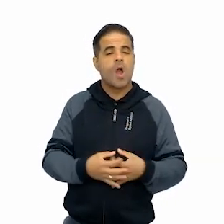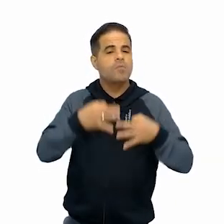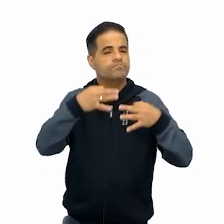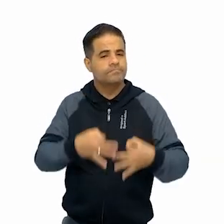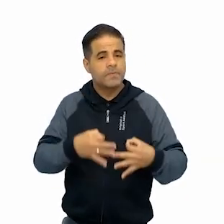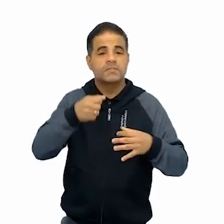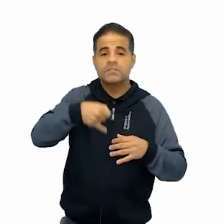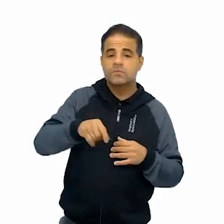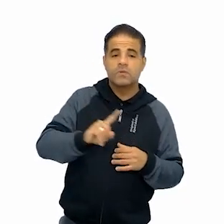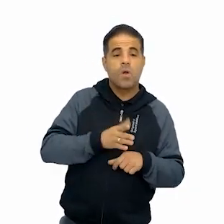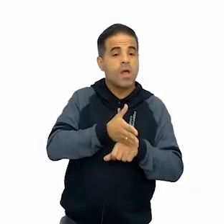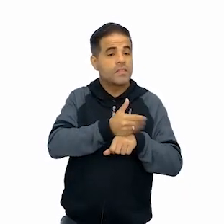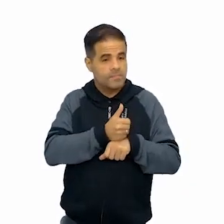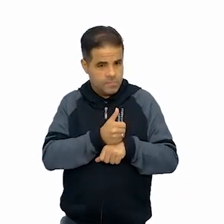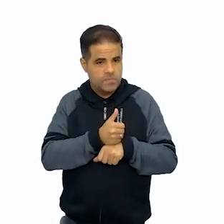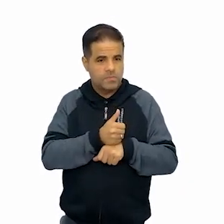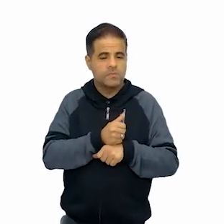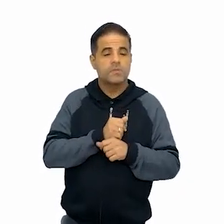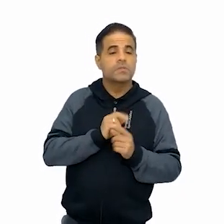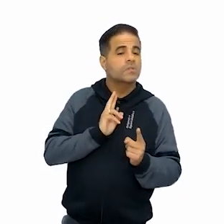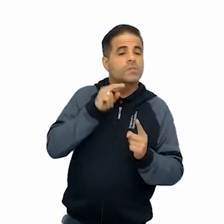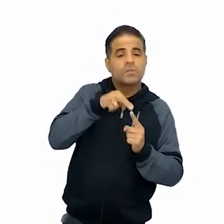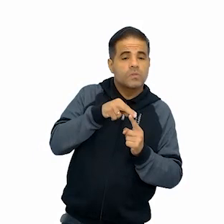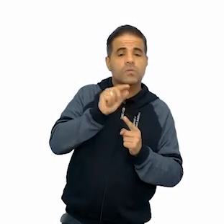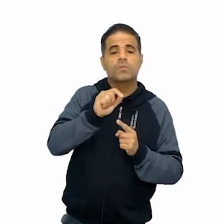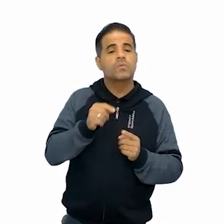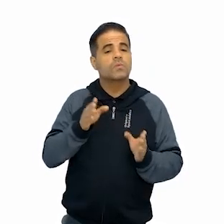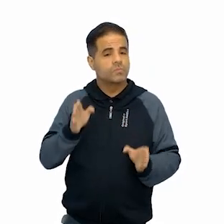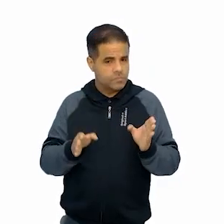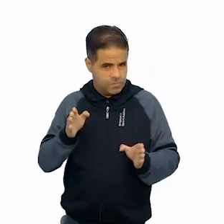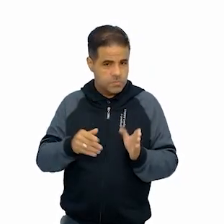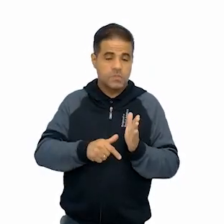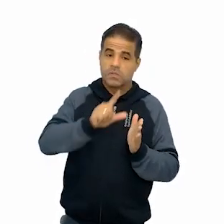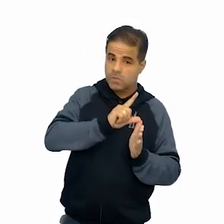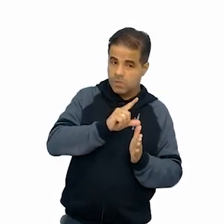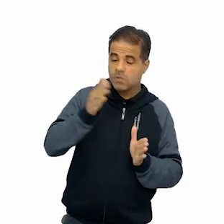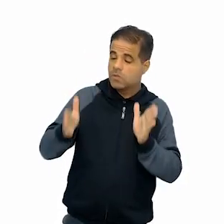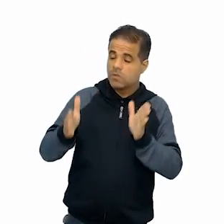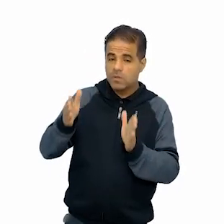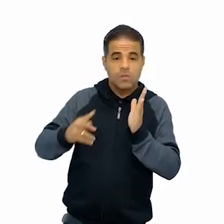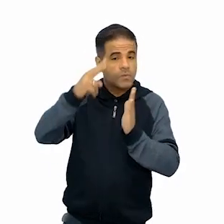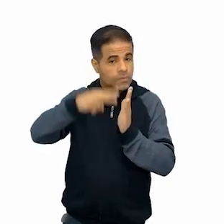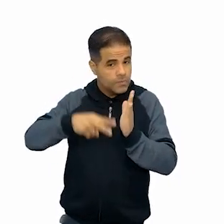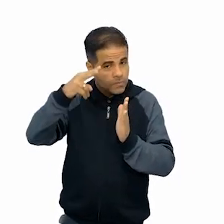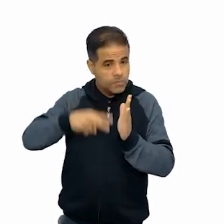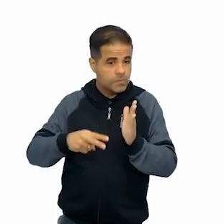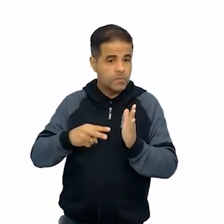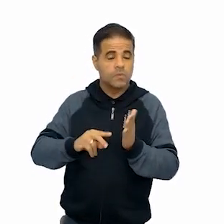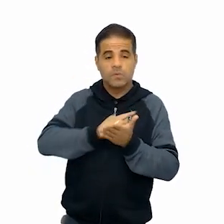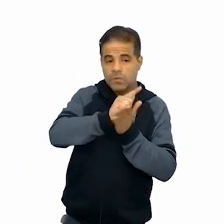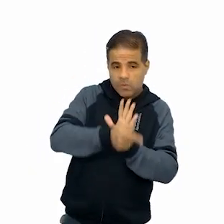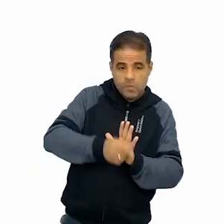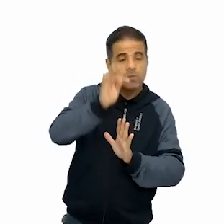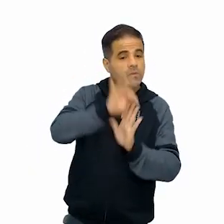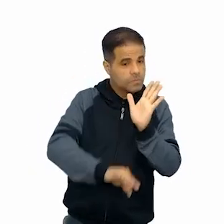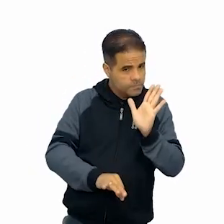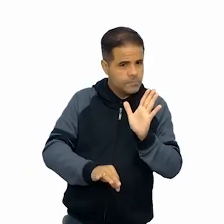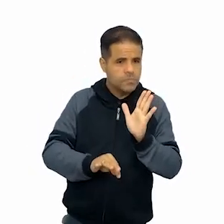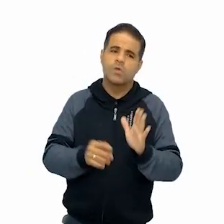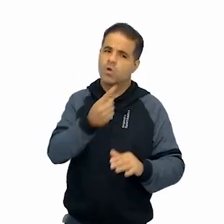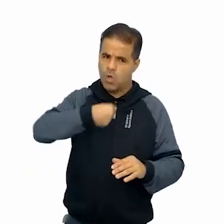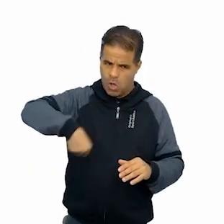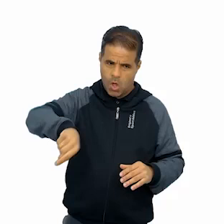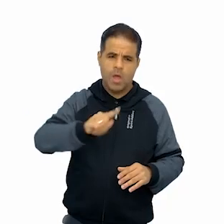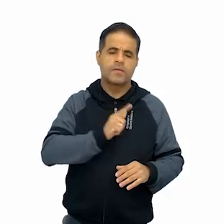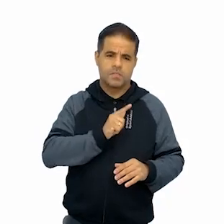confirmar ou não antecipações e inferências realizadas antes e durante a leitura do gênero textual. Nós